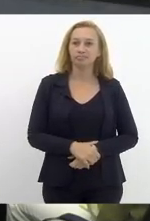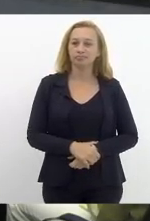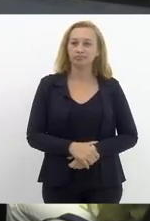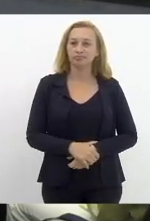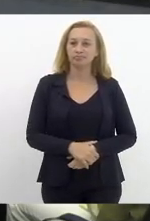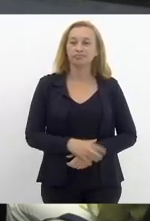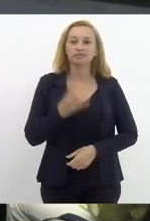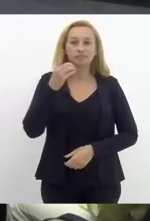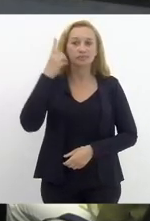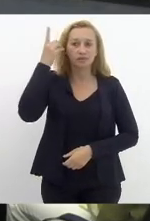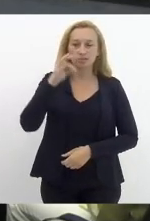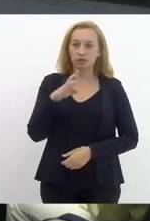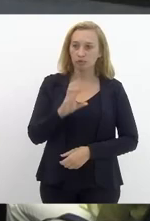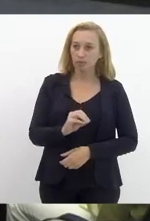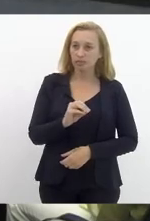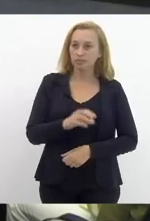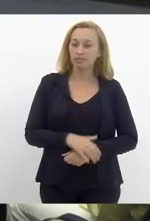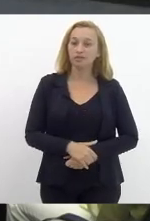Deputado Márcio Galberto,